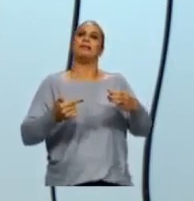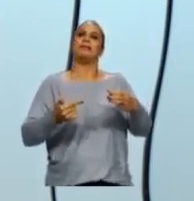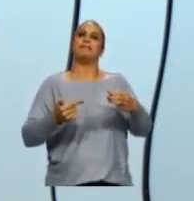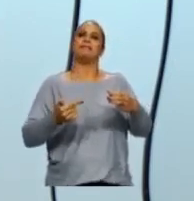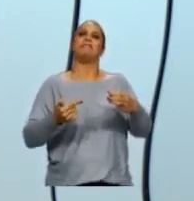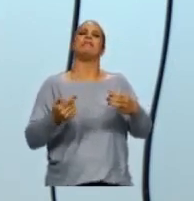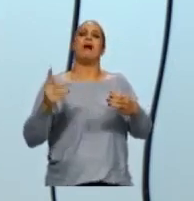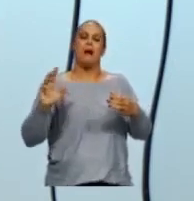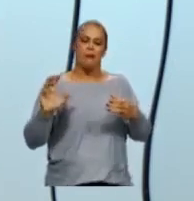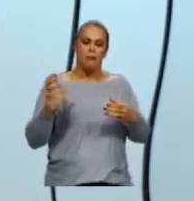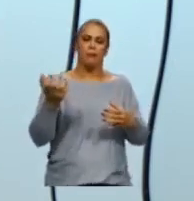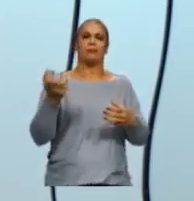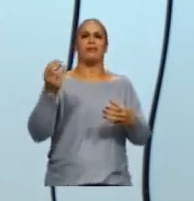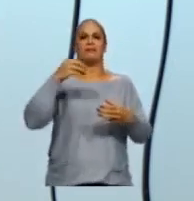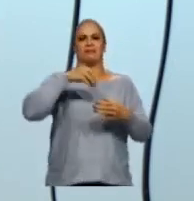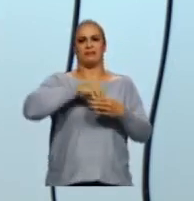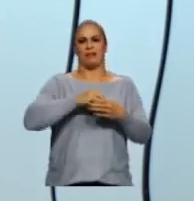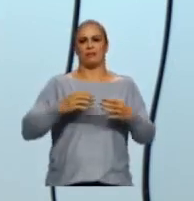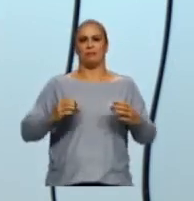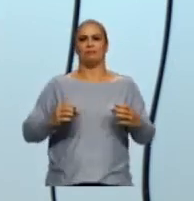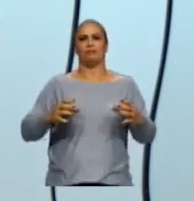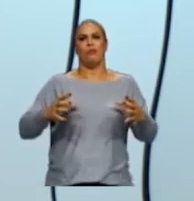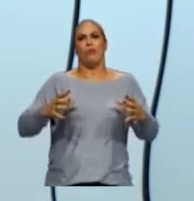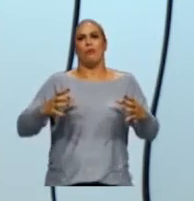pleura, ela é uma proteção do pulmão